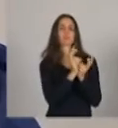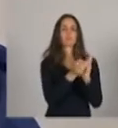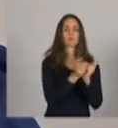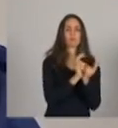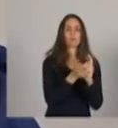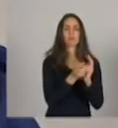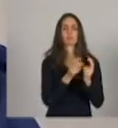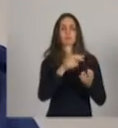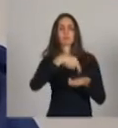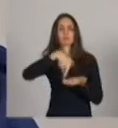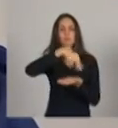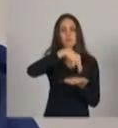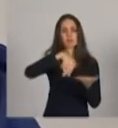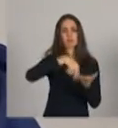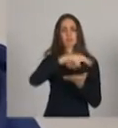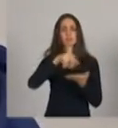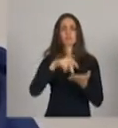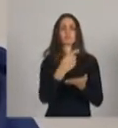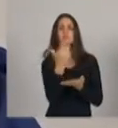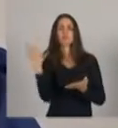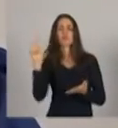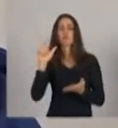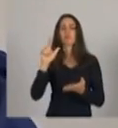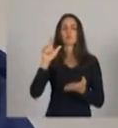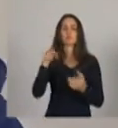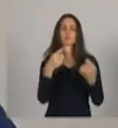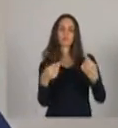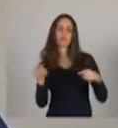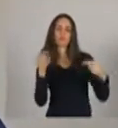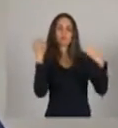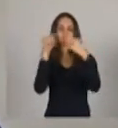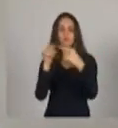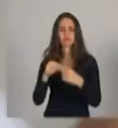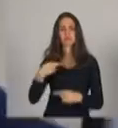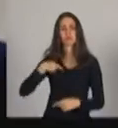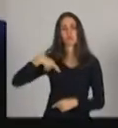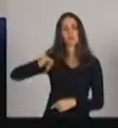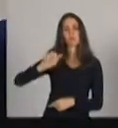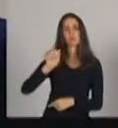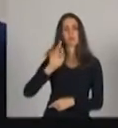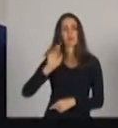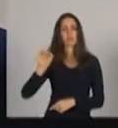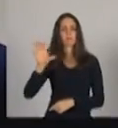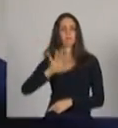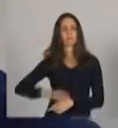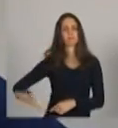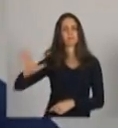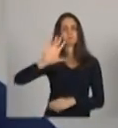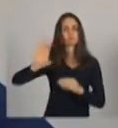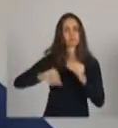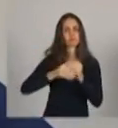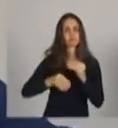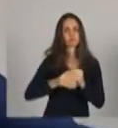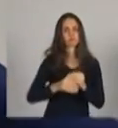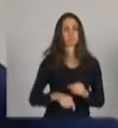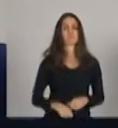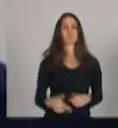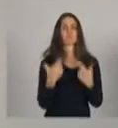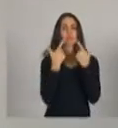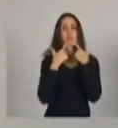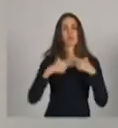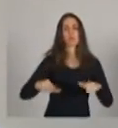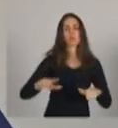e os bailados dos orixás com as suas indumentárias. A linguagem da